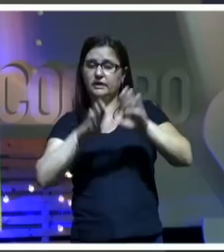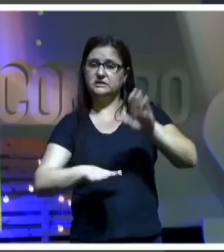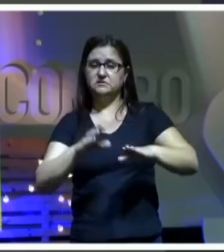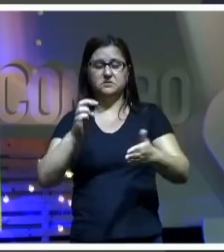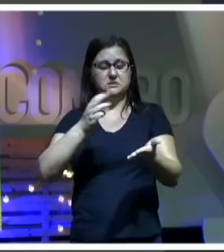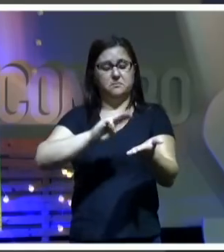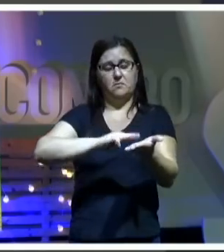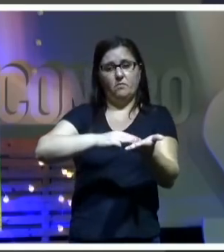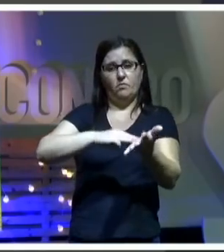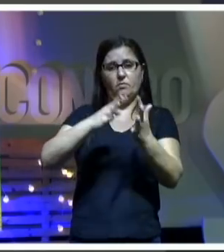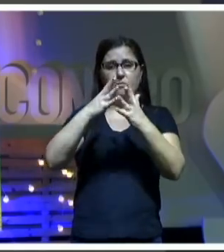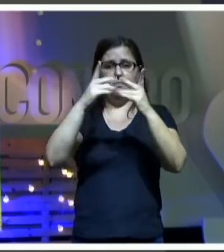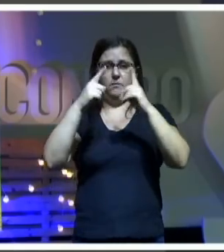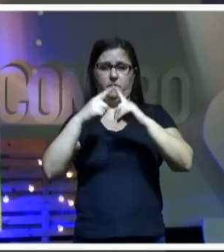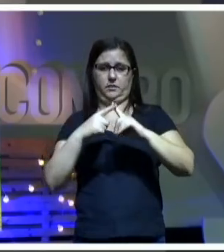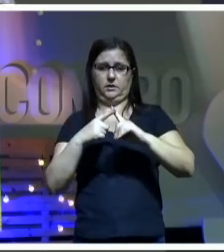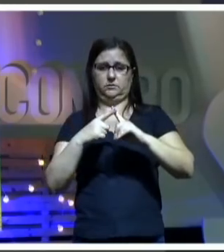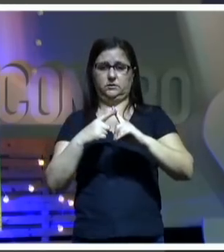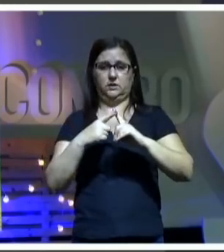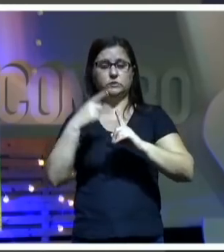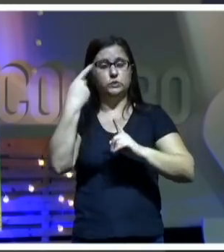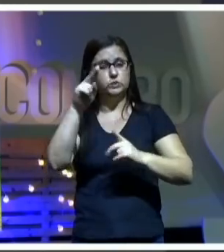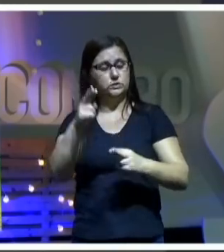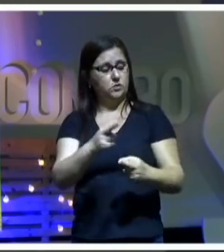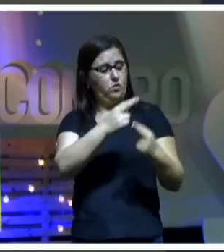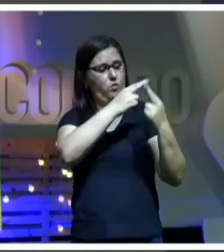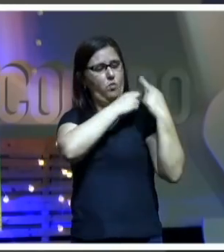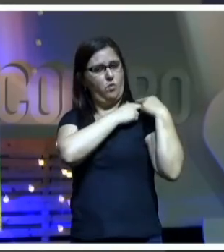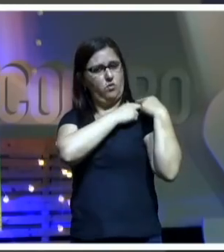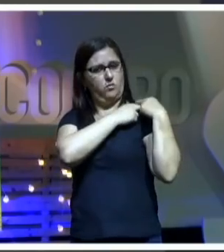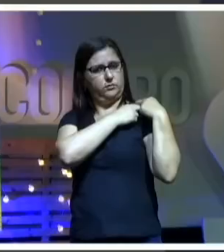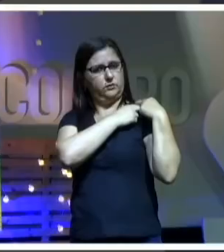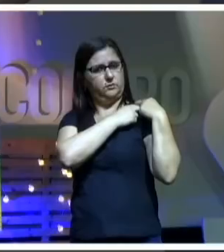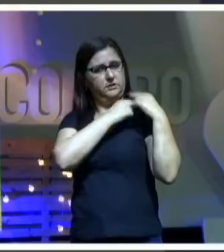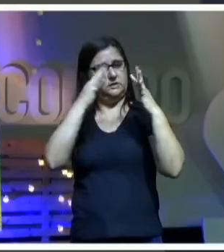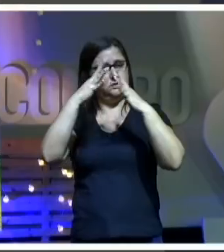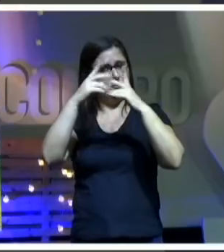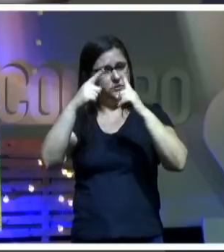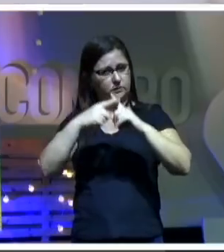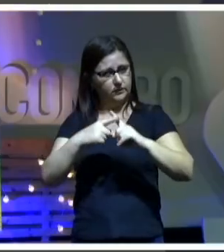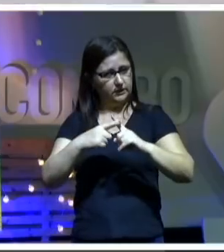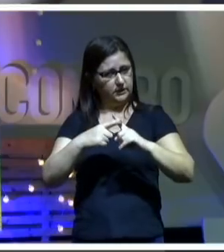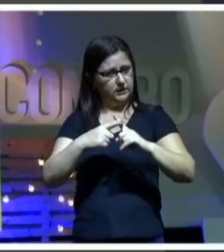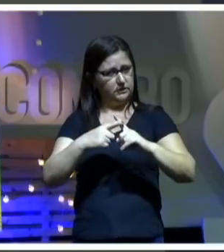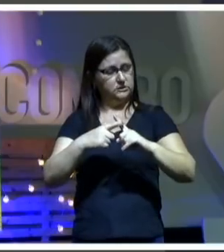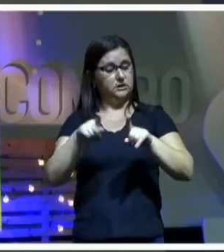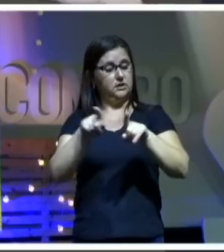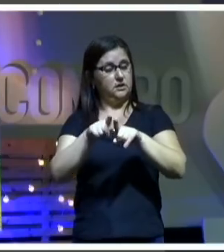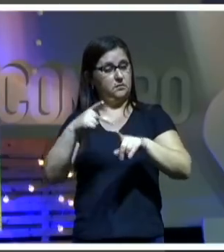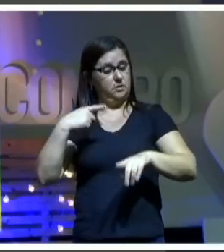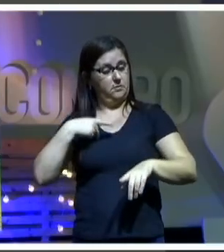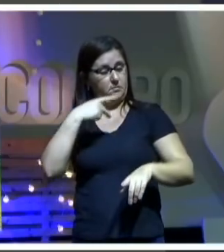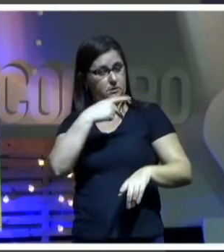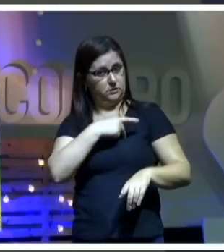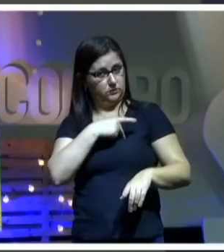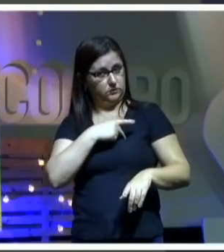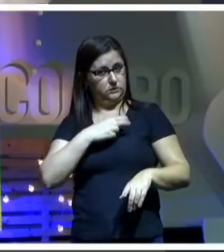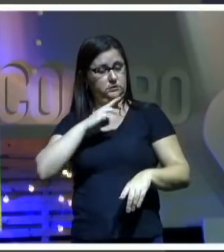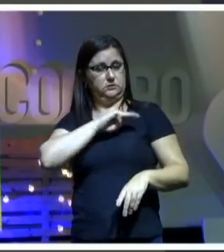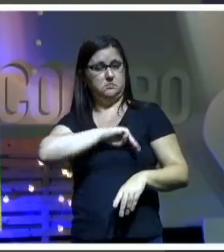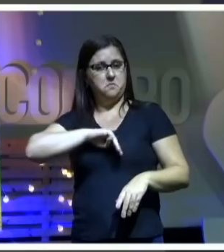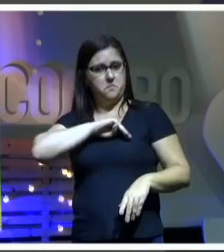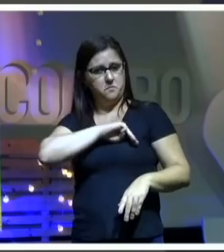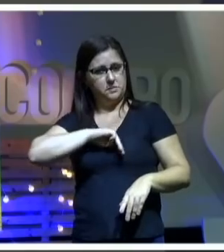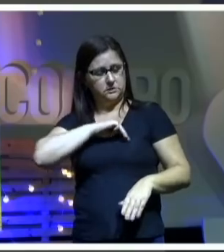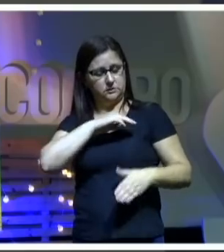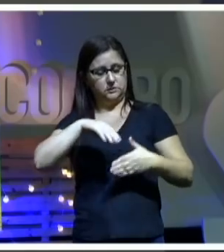mas eu vou falar então da sua responsabilidade enquanto igreja também com os seus pastores seus líderes seus missionários e